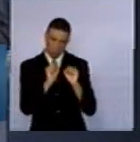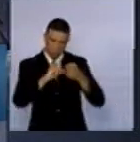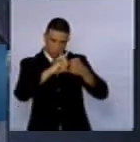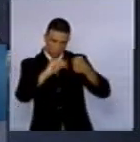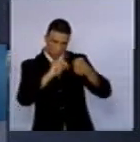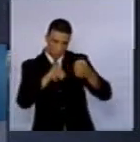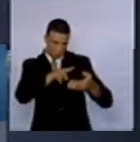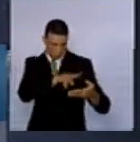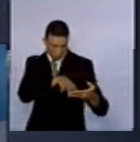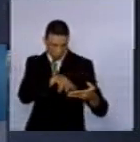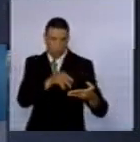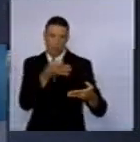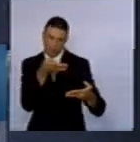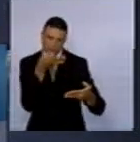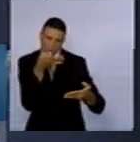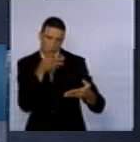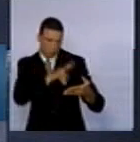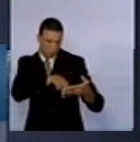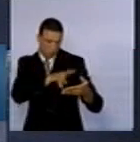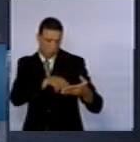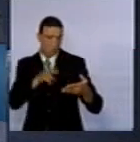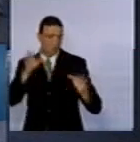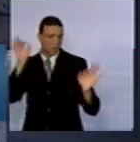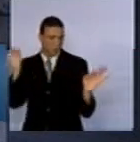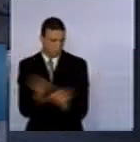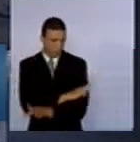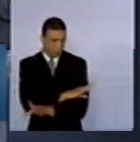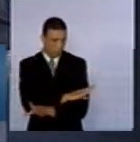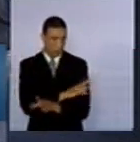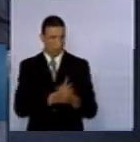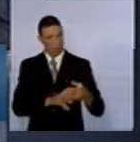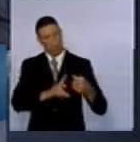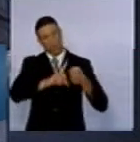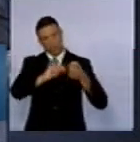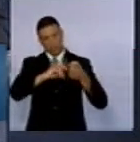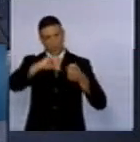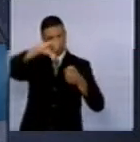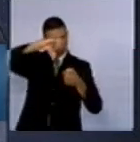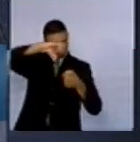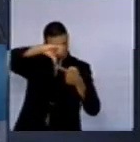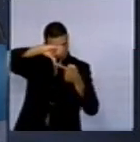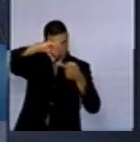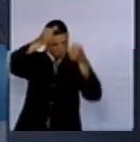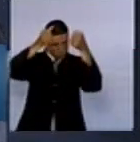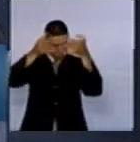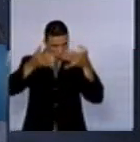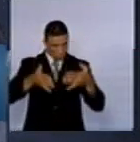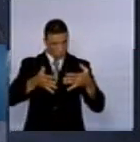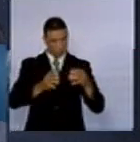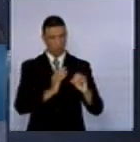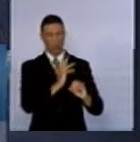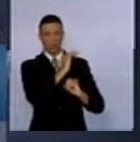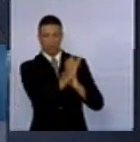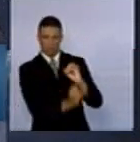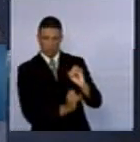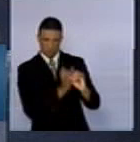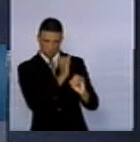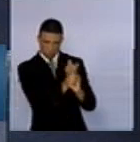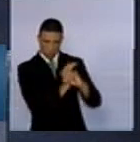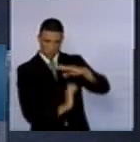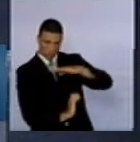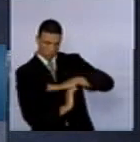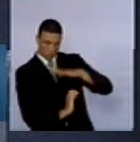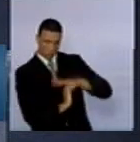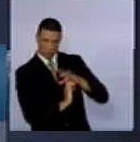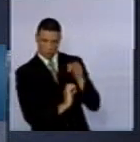artigo porque eu acho que é importante para finalizar eu diria eu dizia no artigo 9º ao provedor de serviço de acesso à internet o